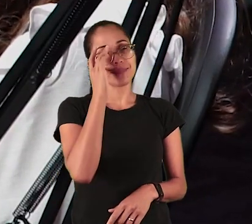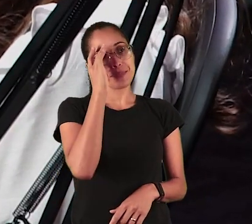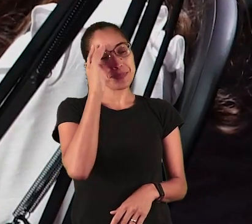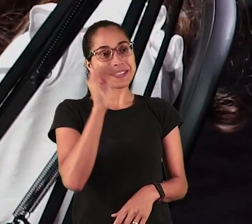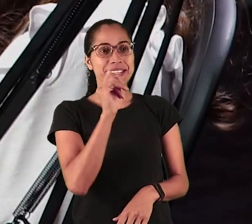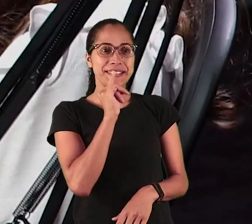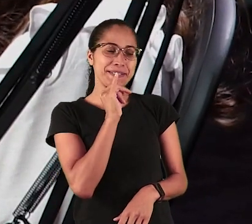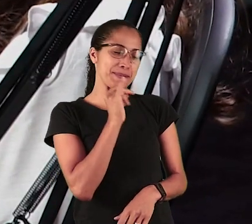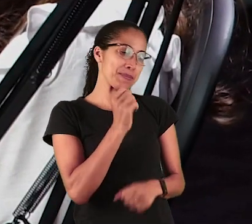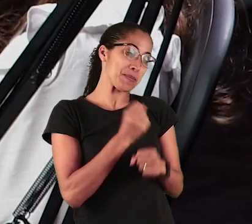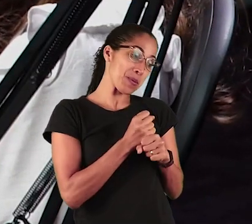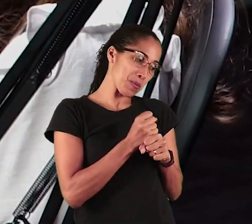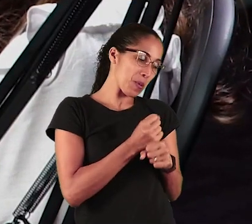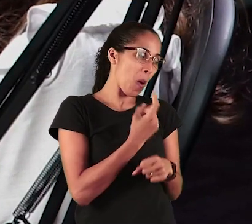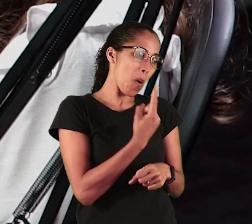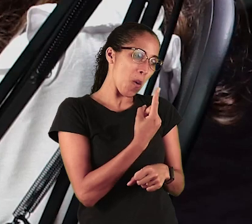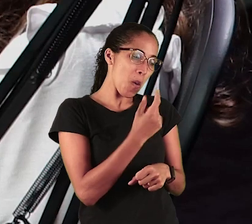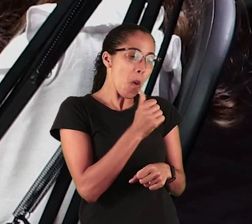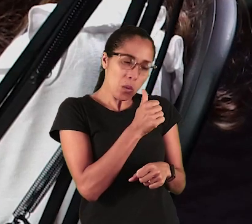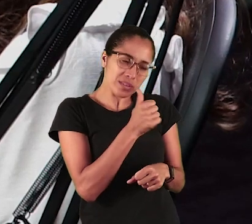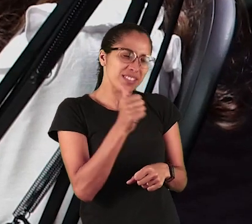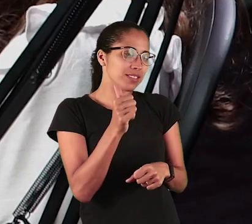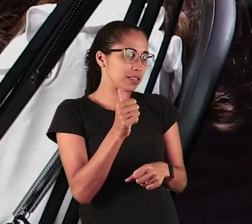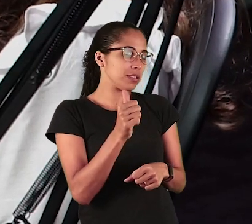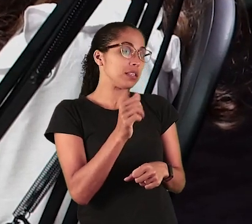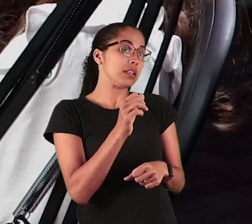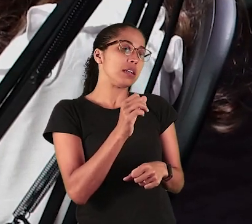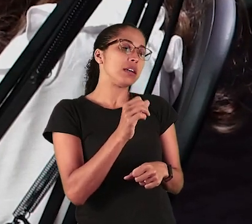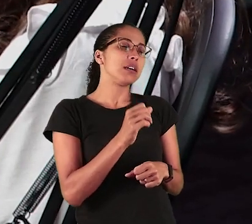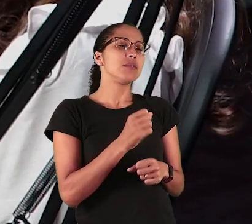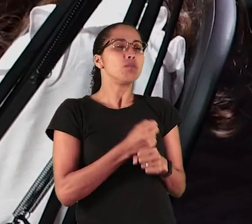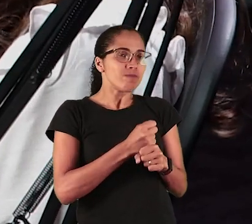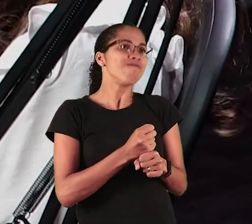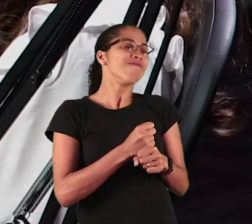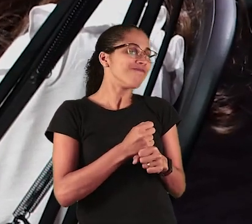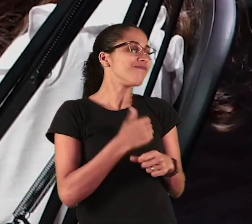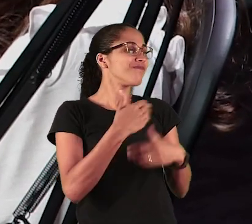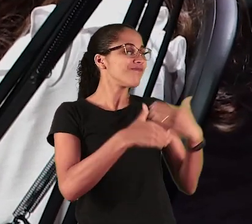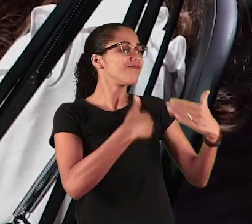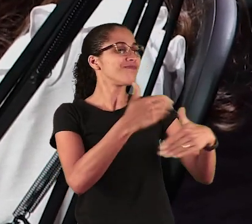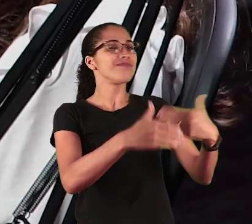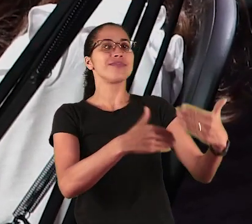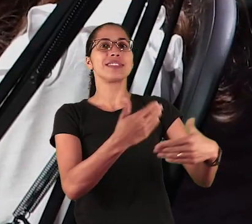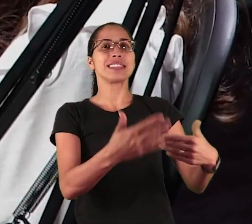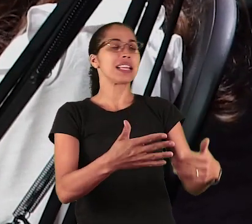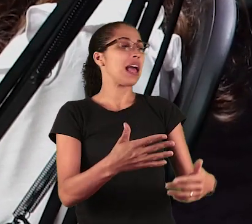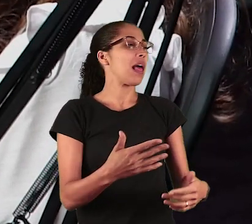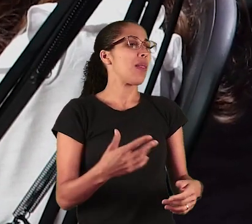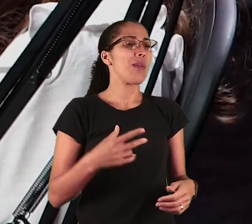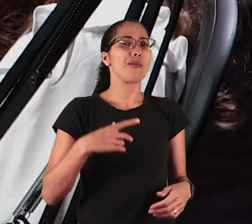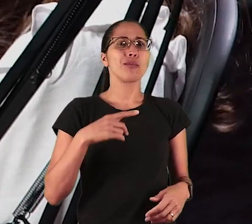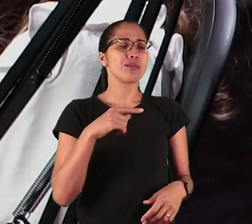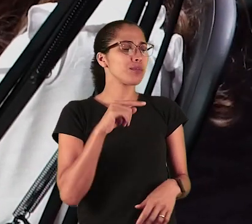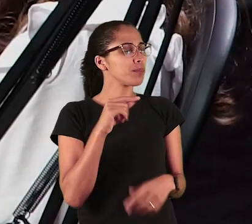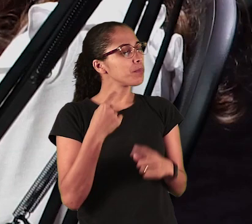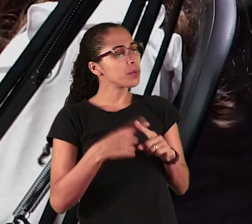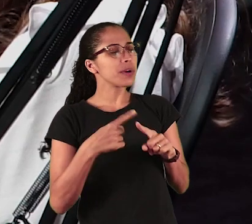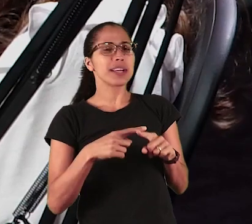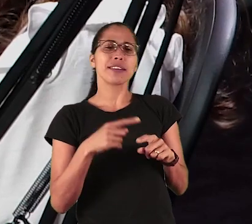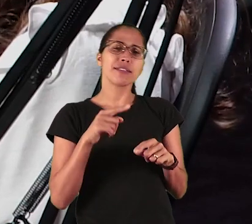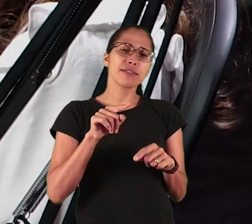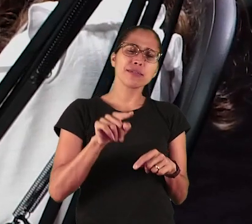poxa 11 anos depois né então assim Acho que tem várias motivações né porque você tá buscando